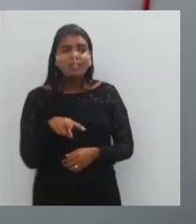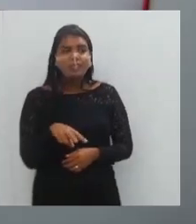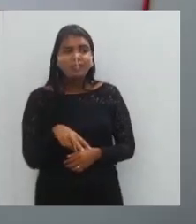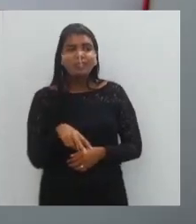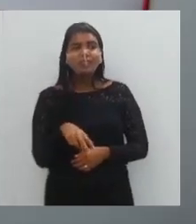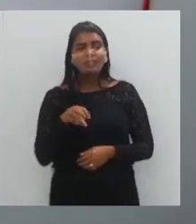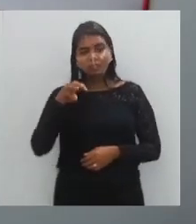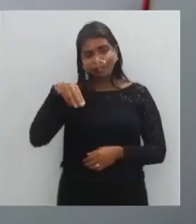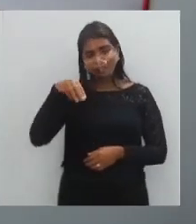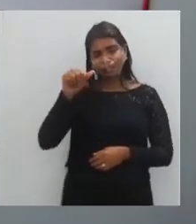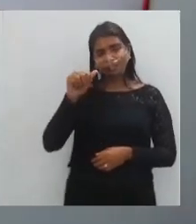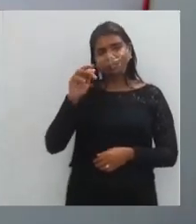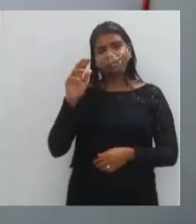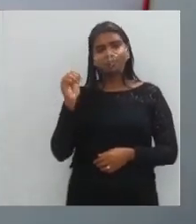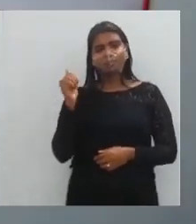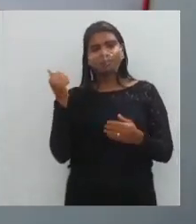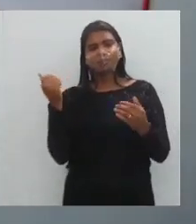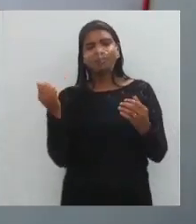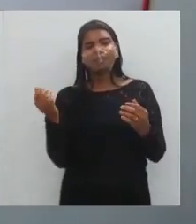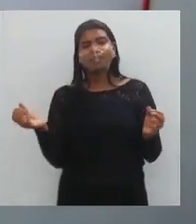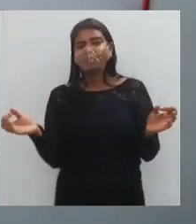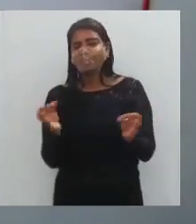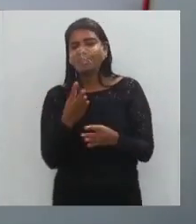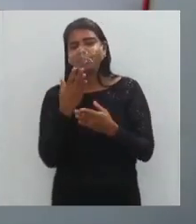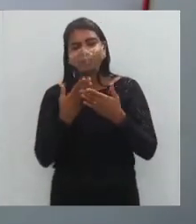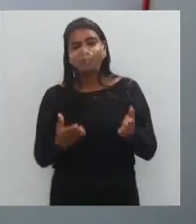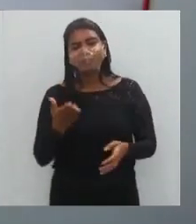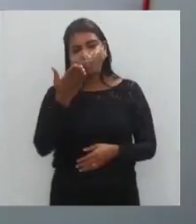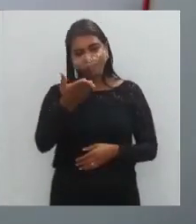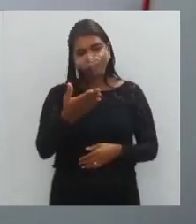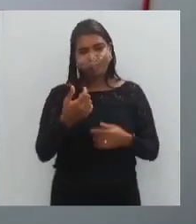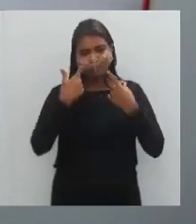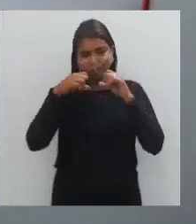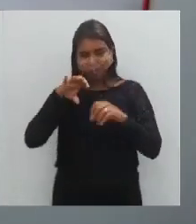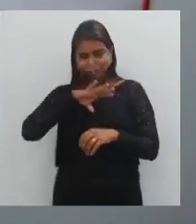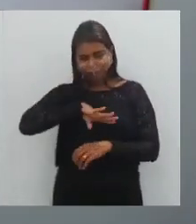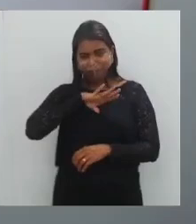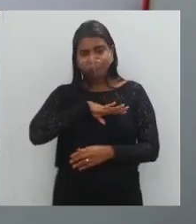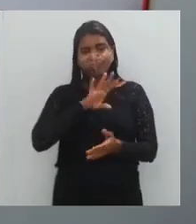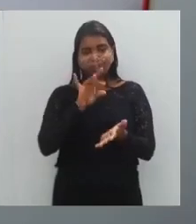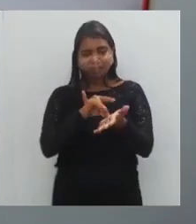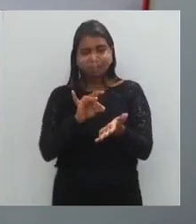Mafalda acaba com a tua prova de língua portuguesa, né? Mas assim,